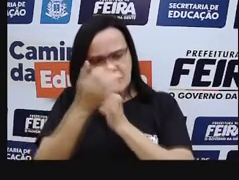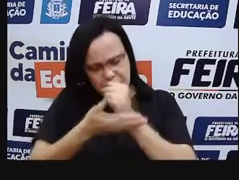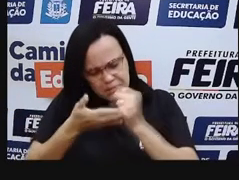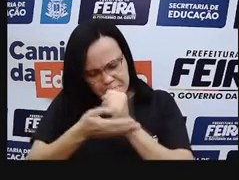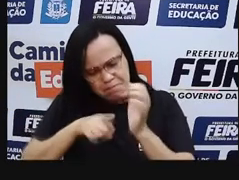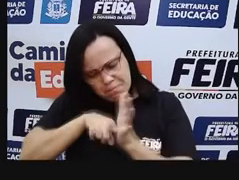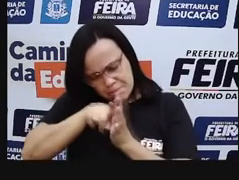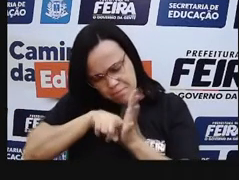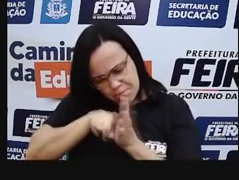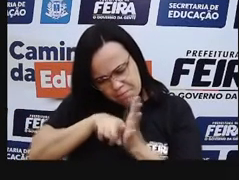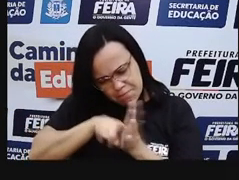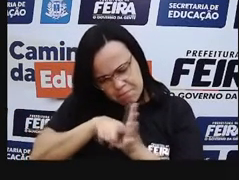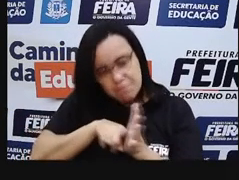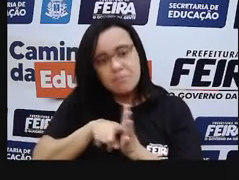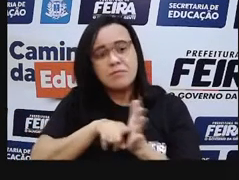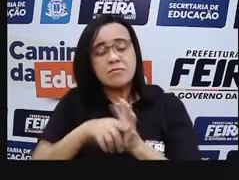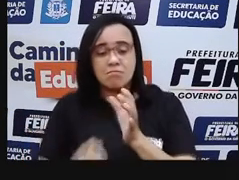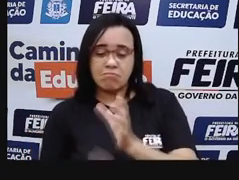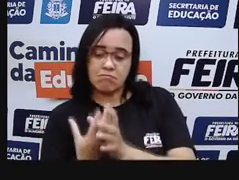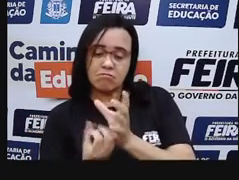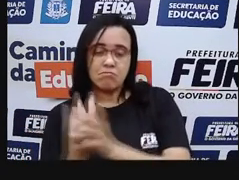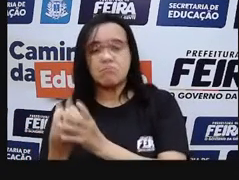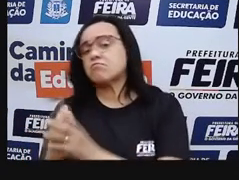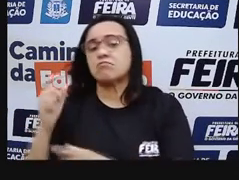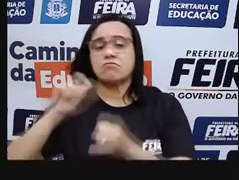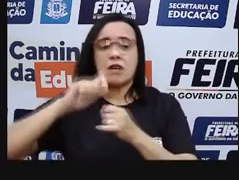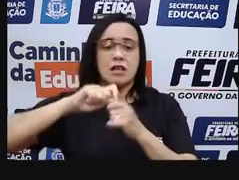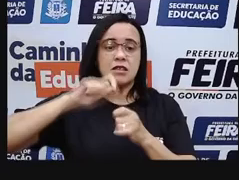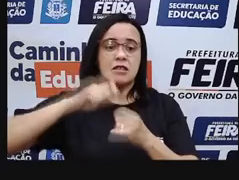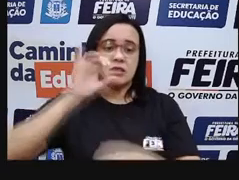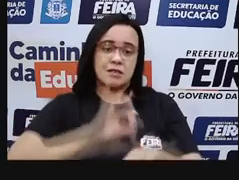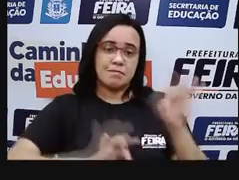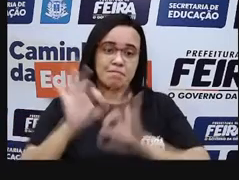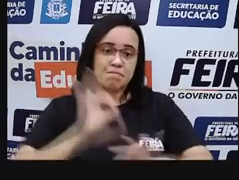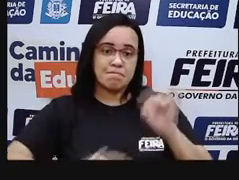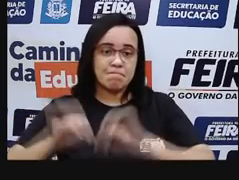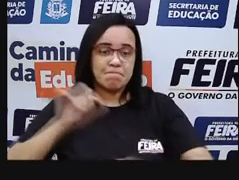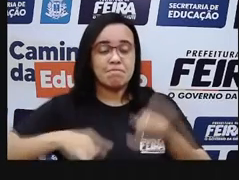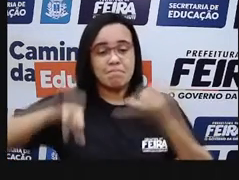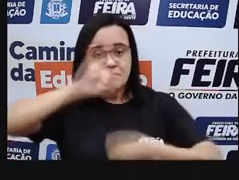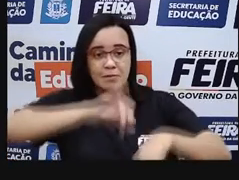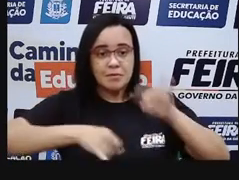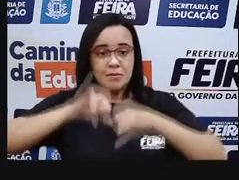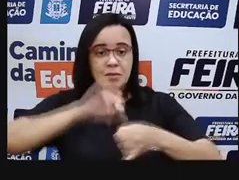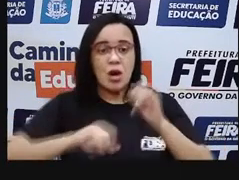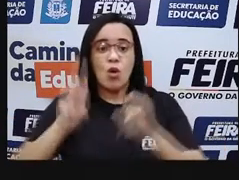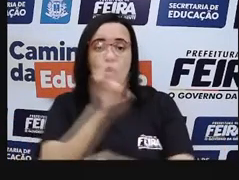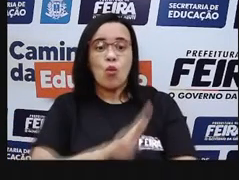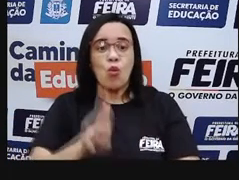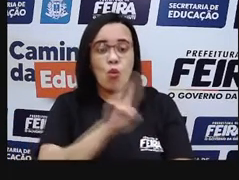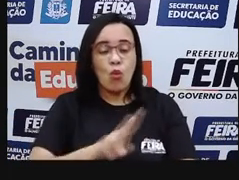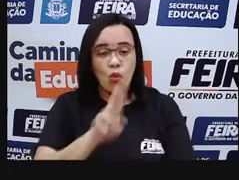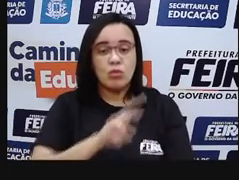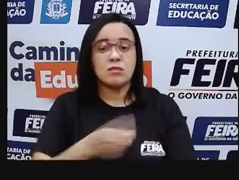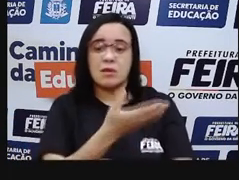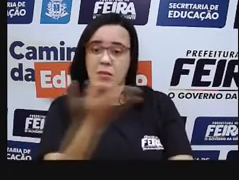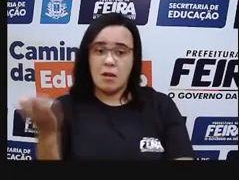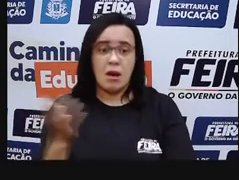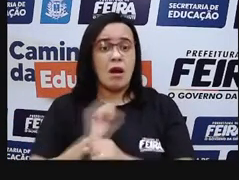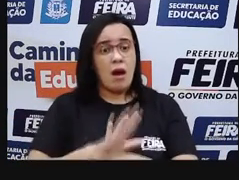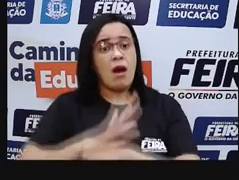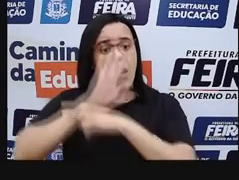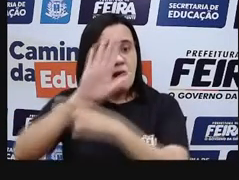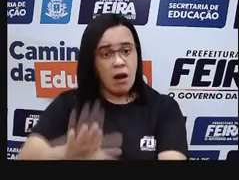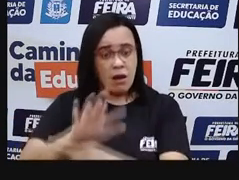que são produzidas por essas microrganismos e usar a nosso favor para produzir remédio para dor de